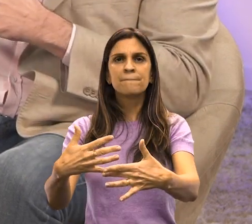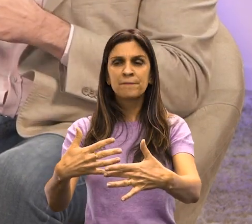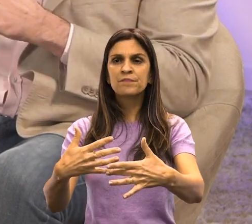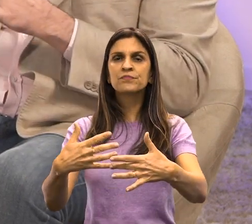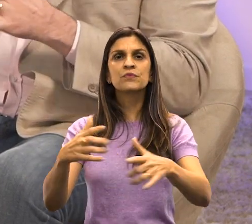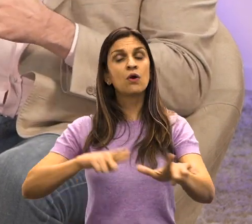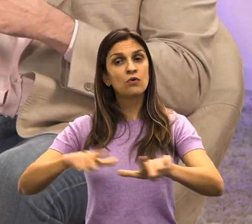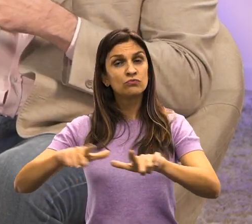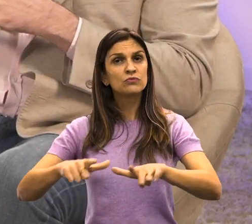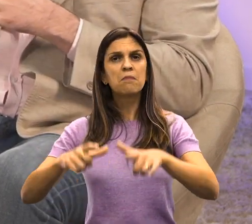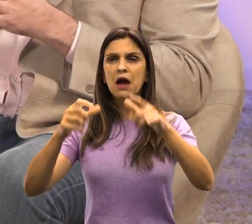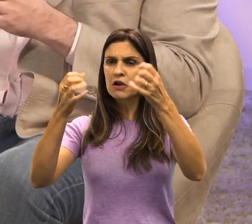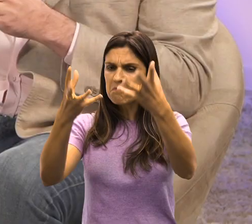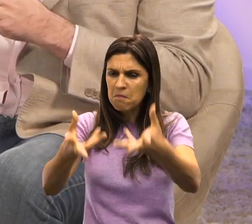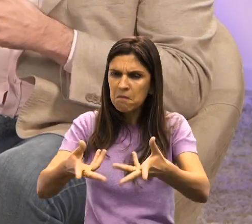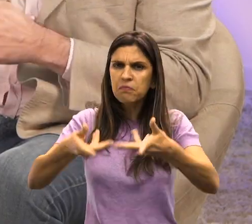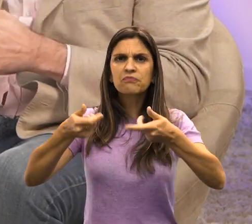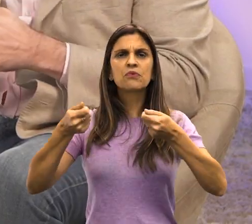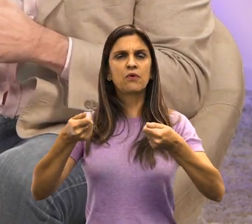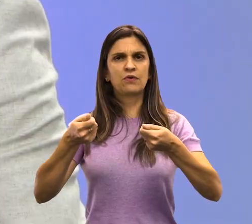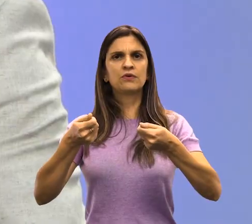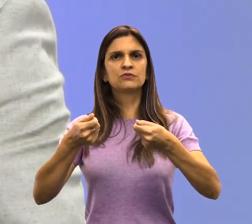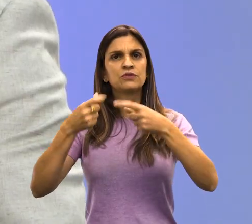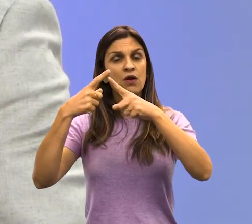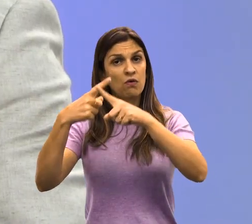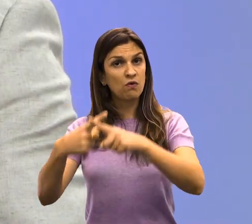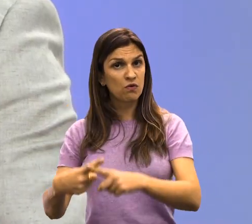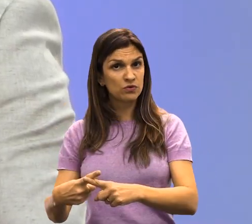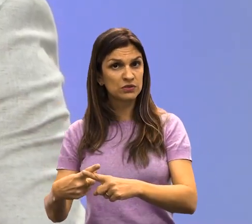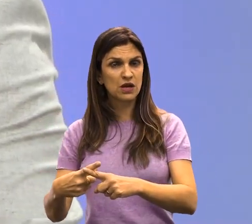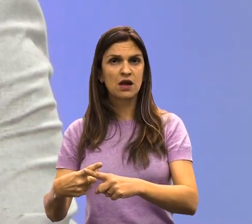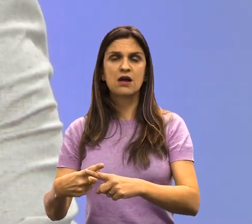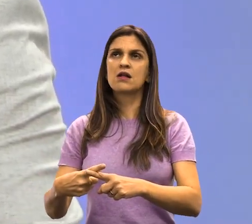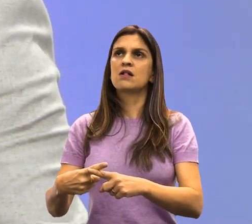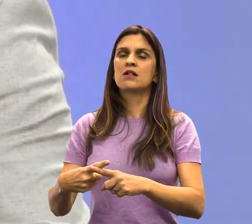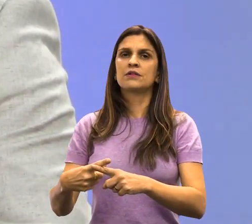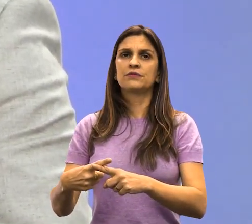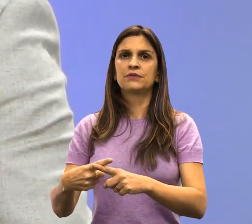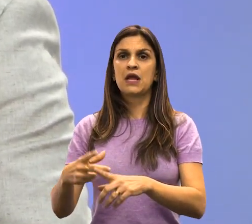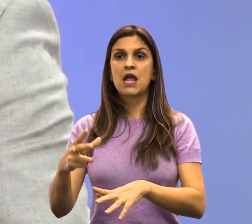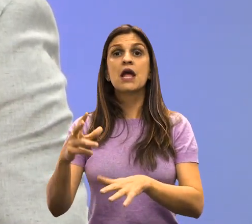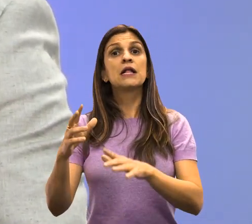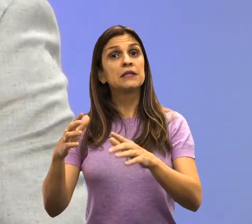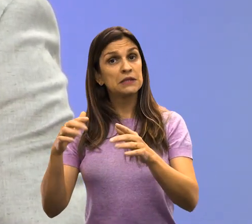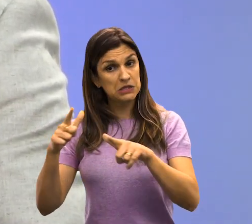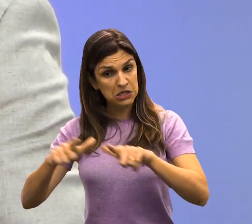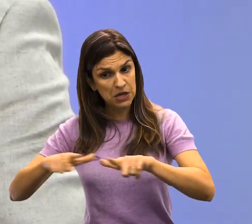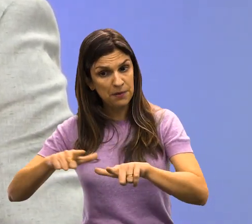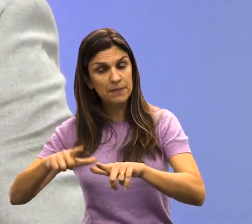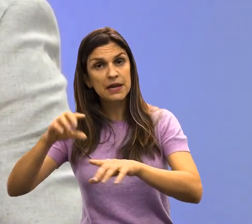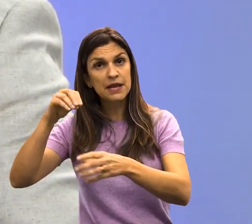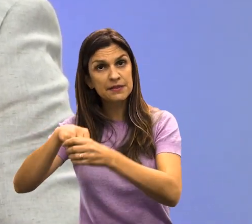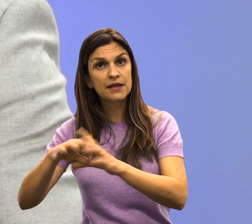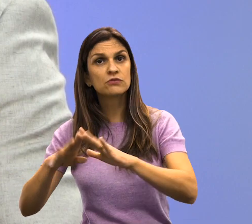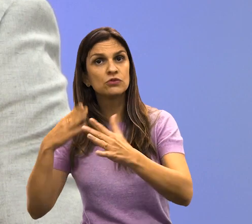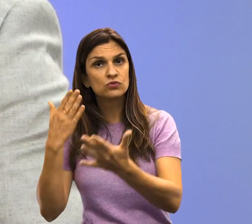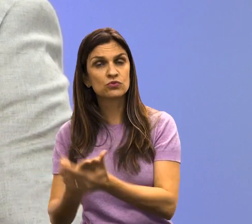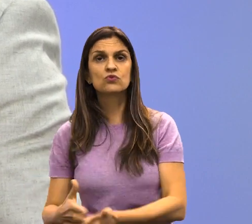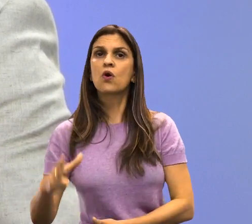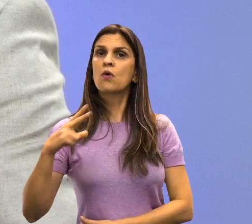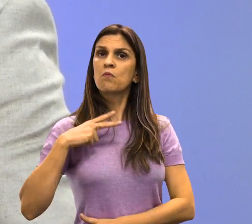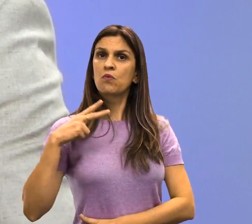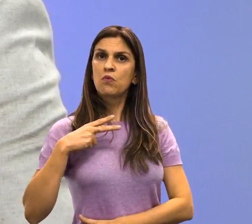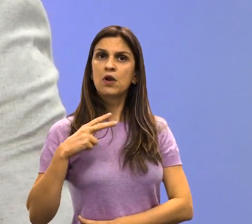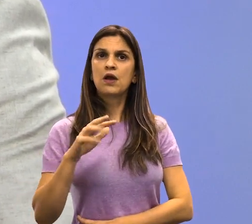convocados fazem um trabalho maravilhoso. Me concursei, não abri mão da rede privada, continuei na rede privada,